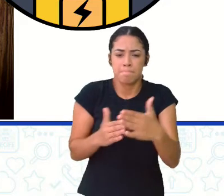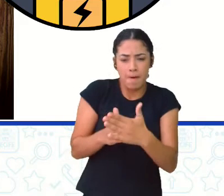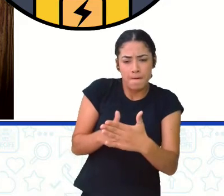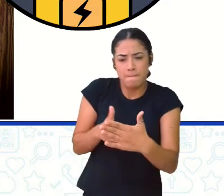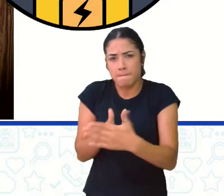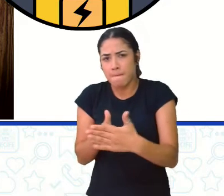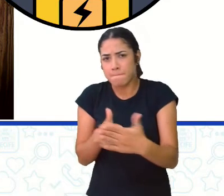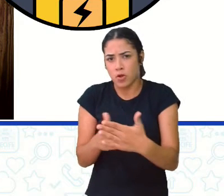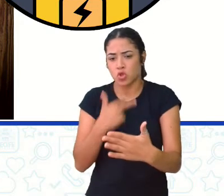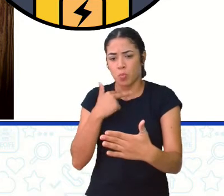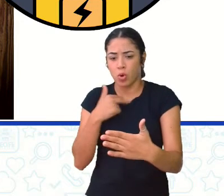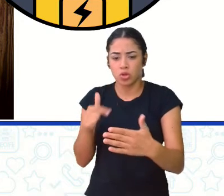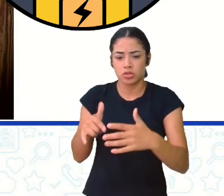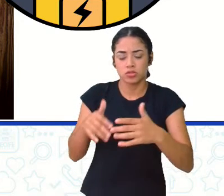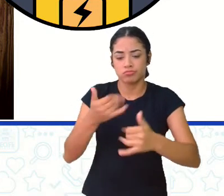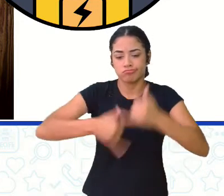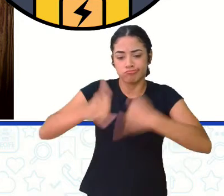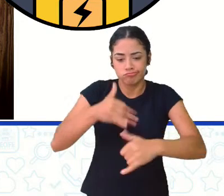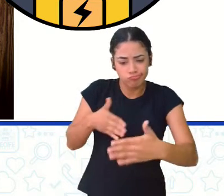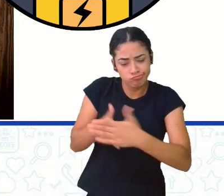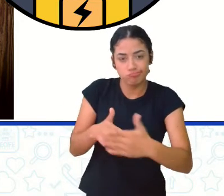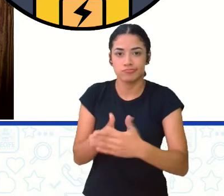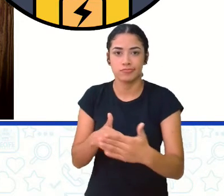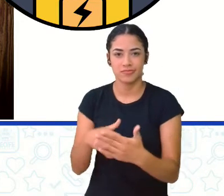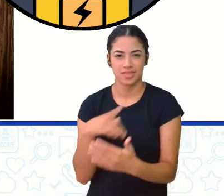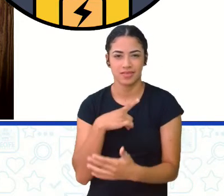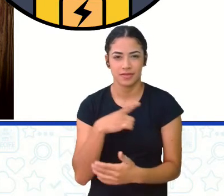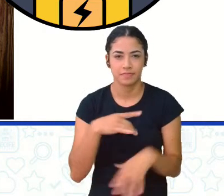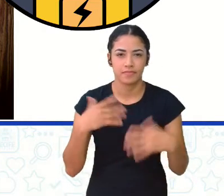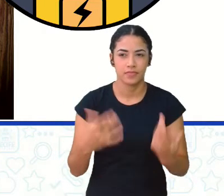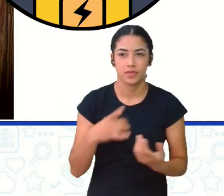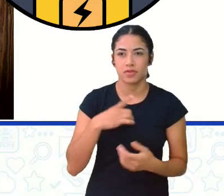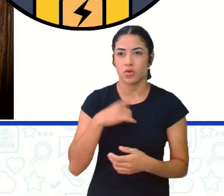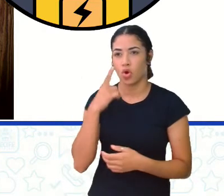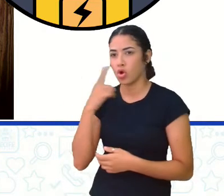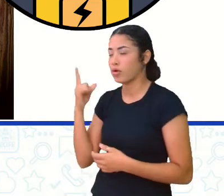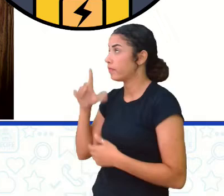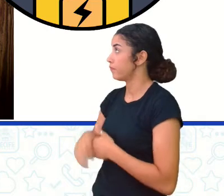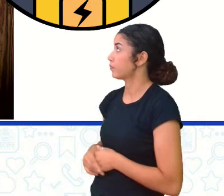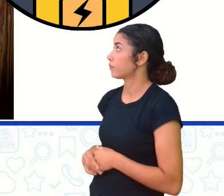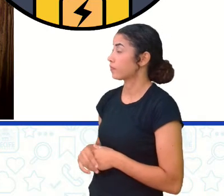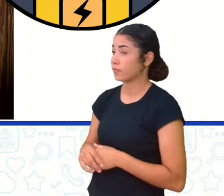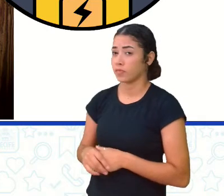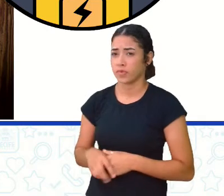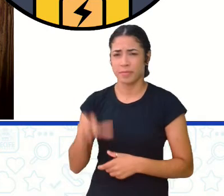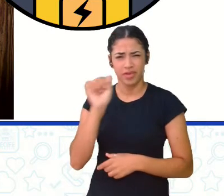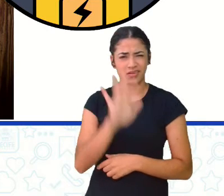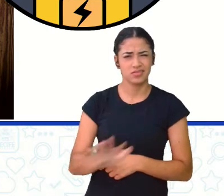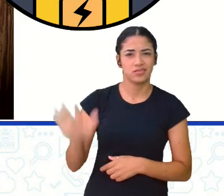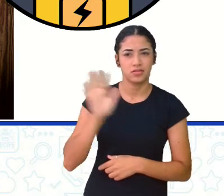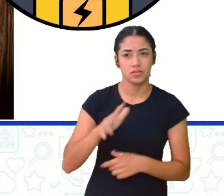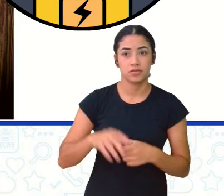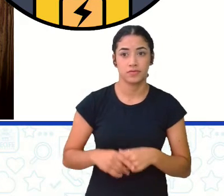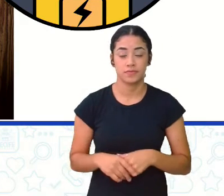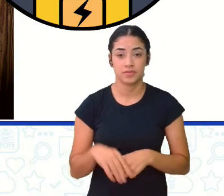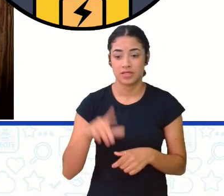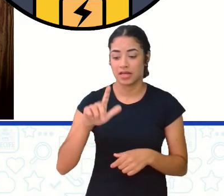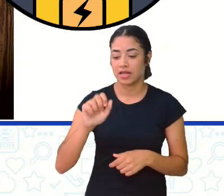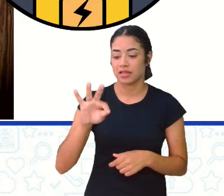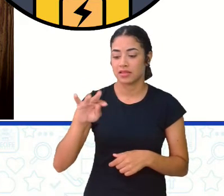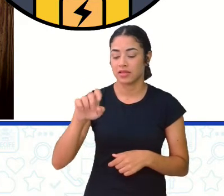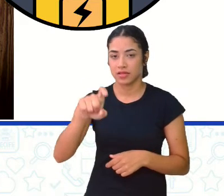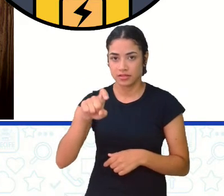deixar passar a corrente elétrica. Então, aí a gente tem, desde a seringueira, né, sendo apresentado aí a questão do látex, a